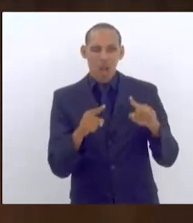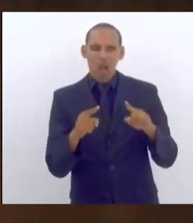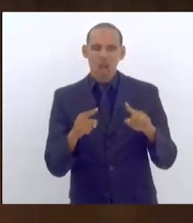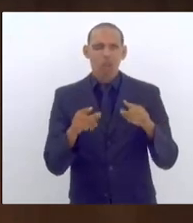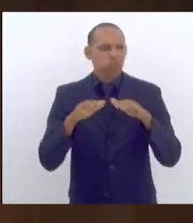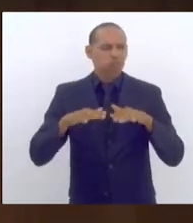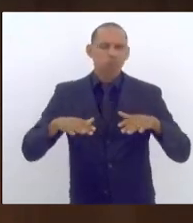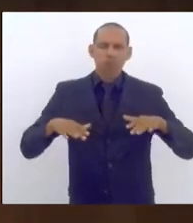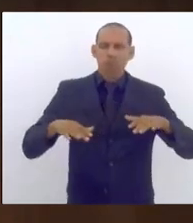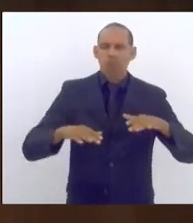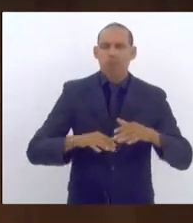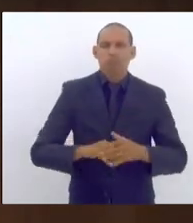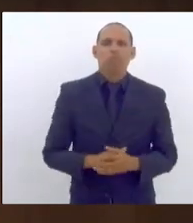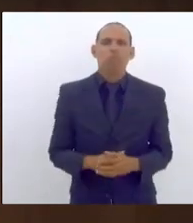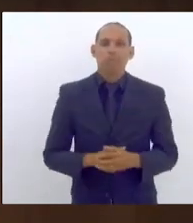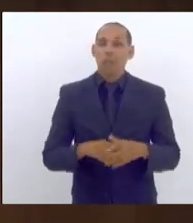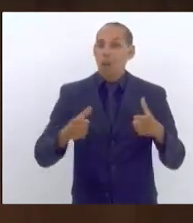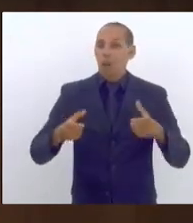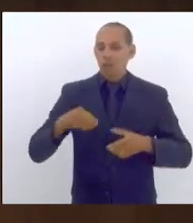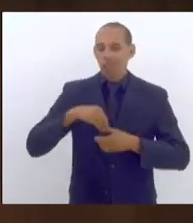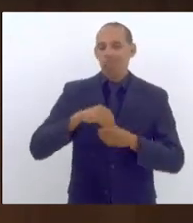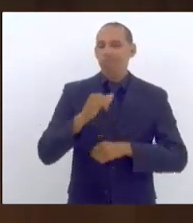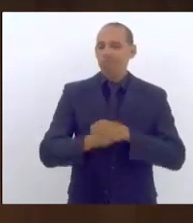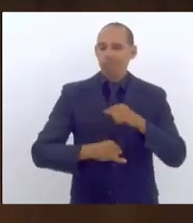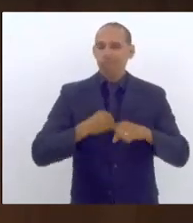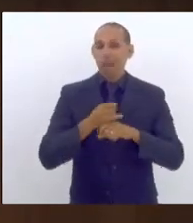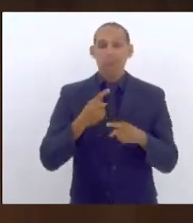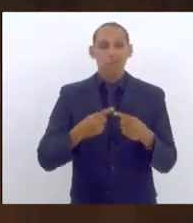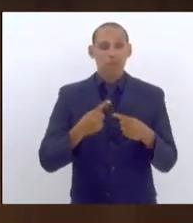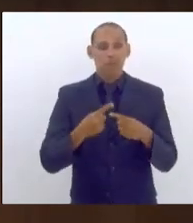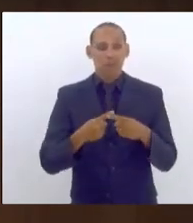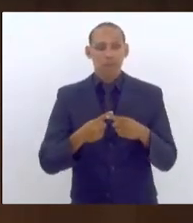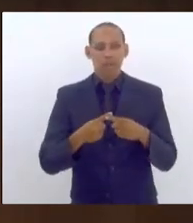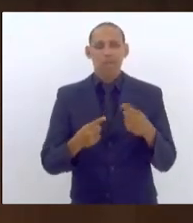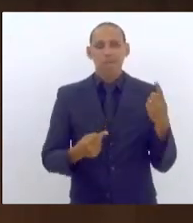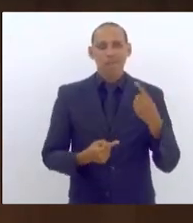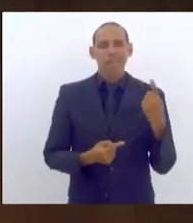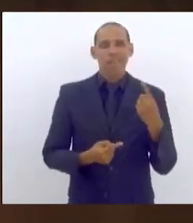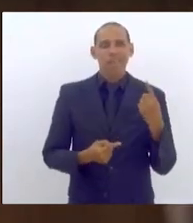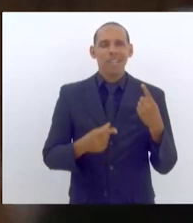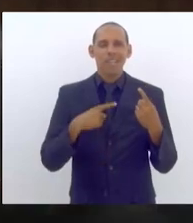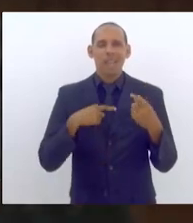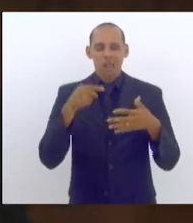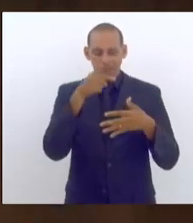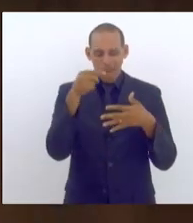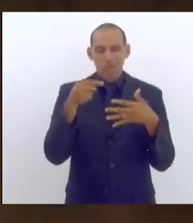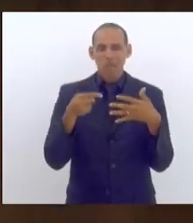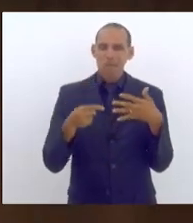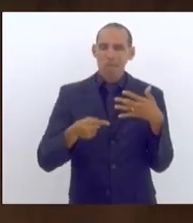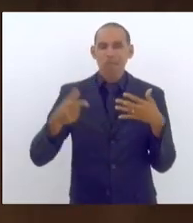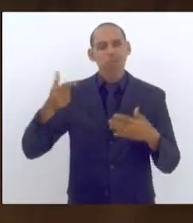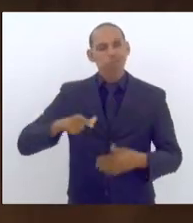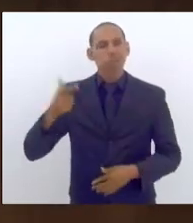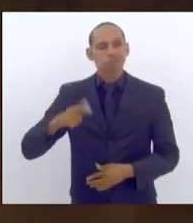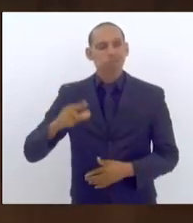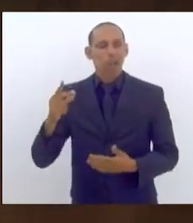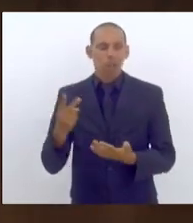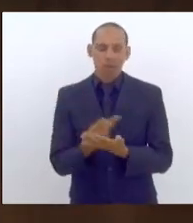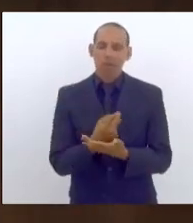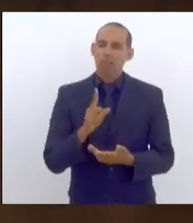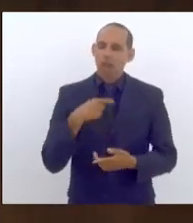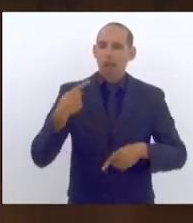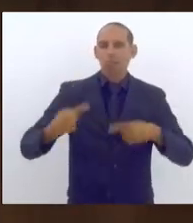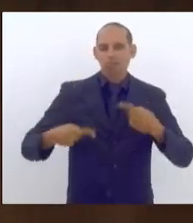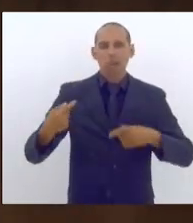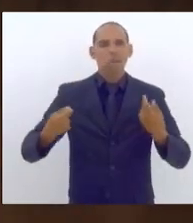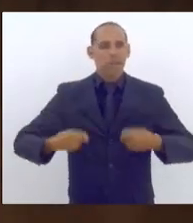no âmbito da internet. Primeiro porque existem alguns pontos que são reincidentes e a gente precisa